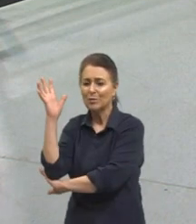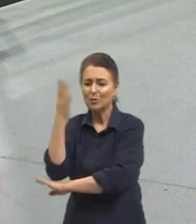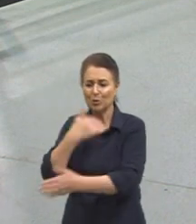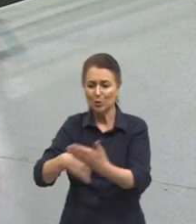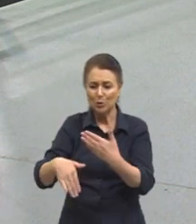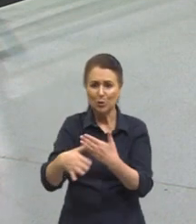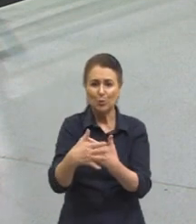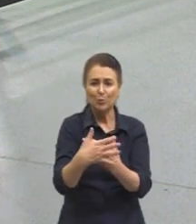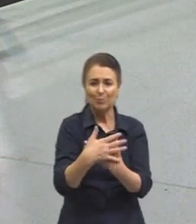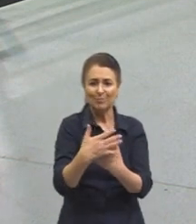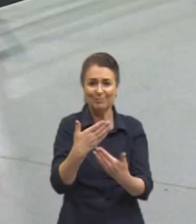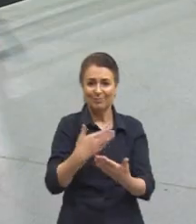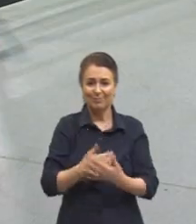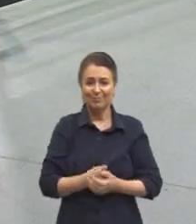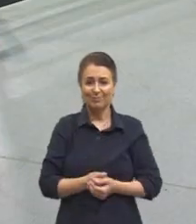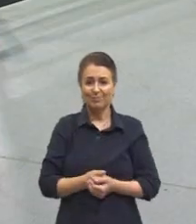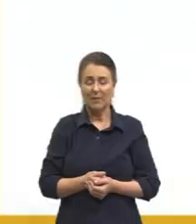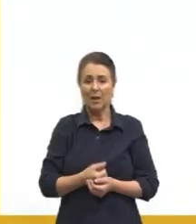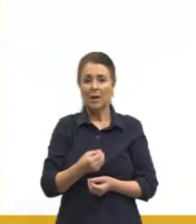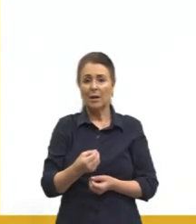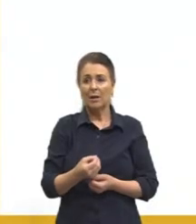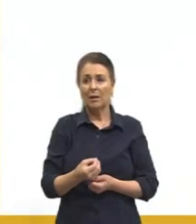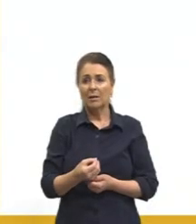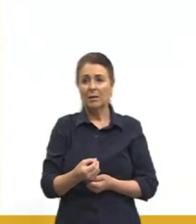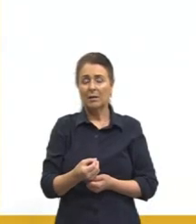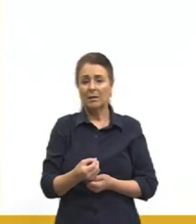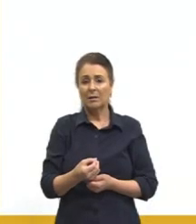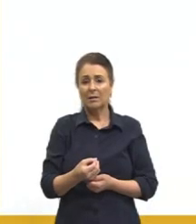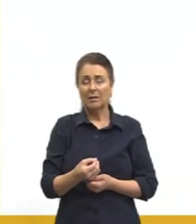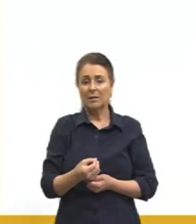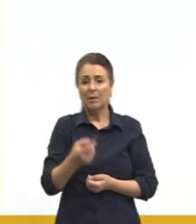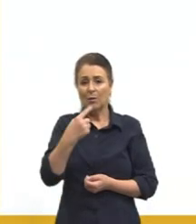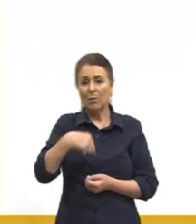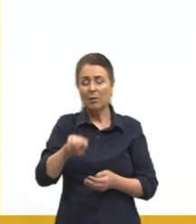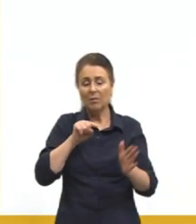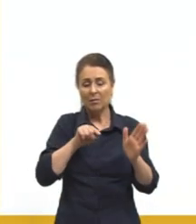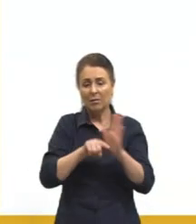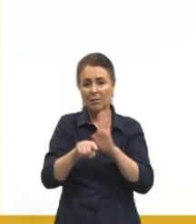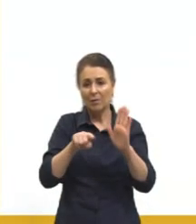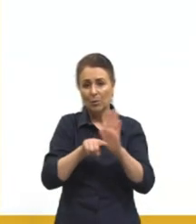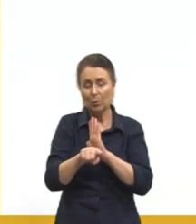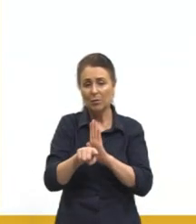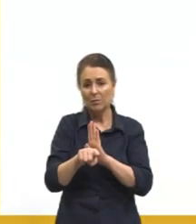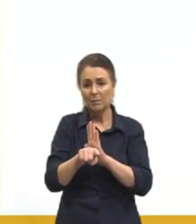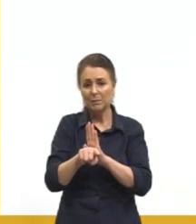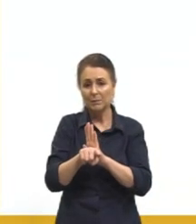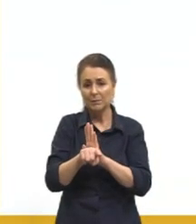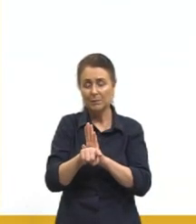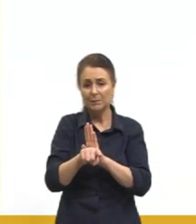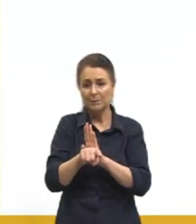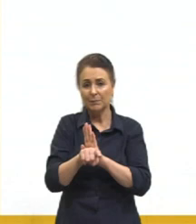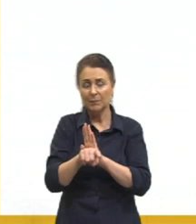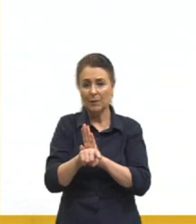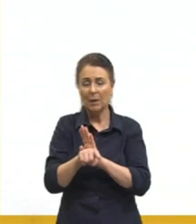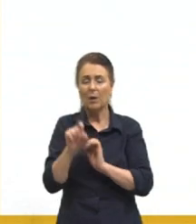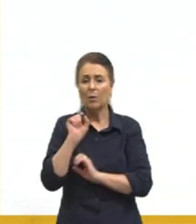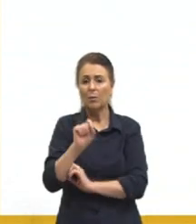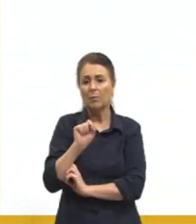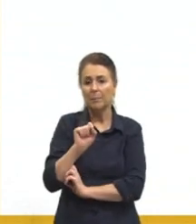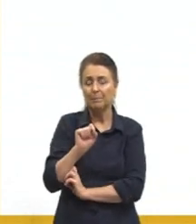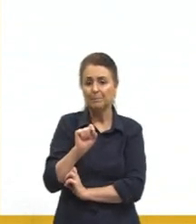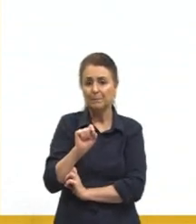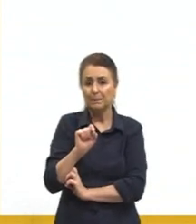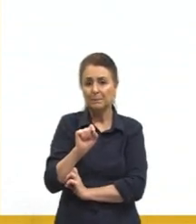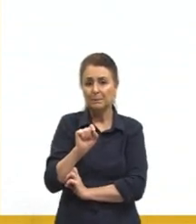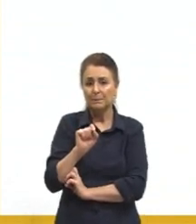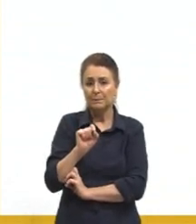especificamente bom pode passar Prof outra questão outras questões né Então essa aqui foi